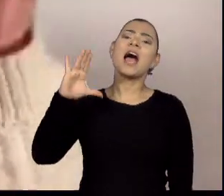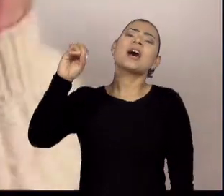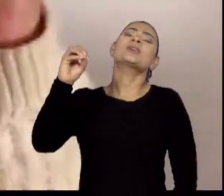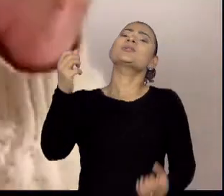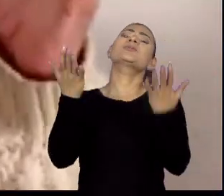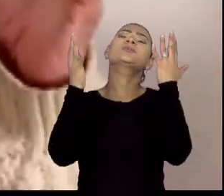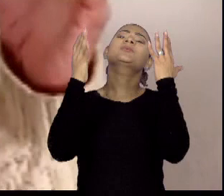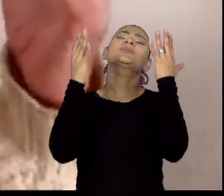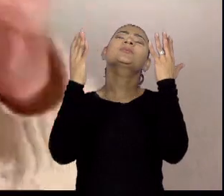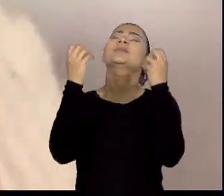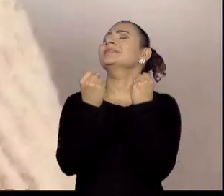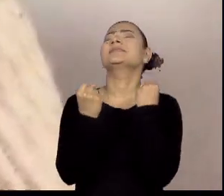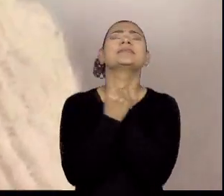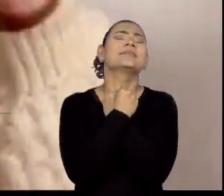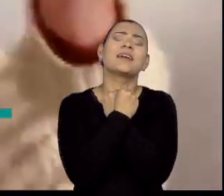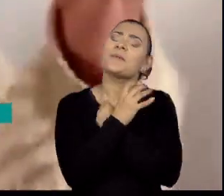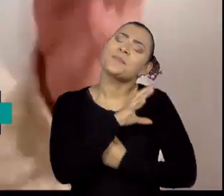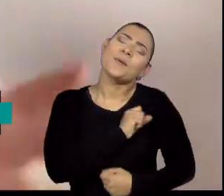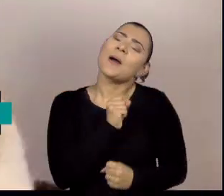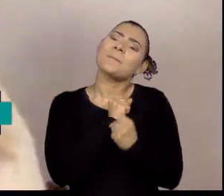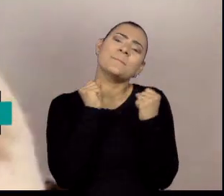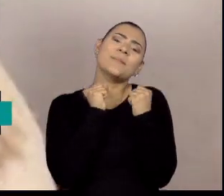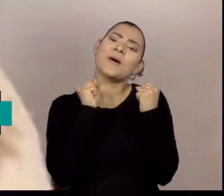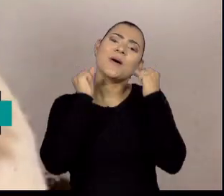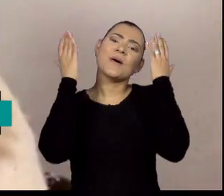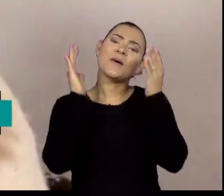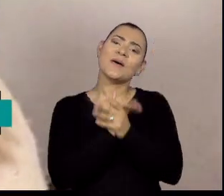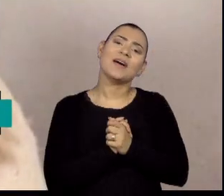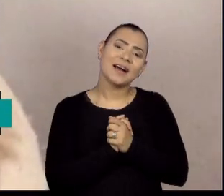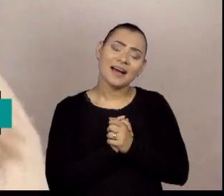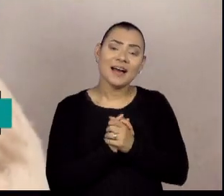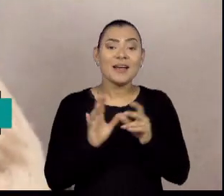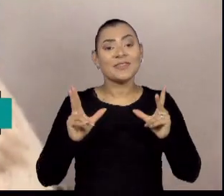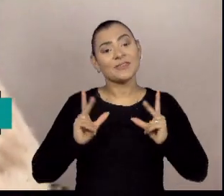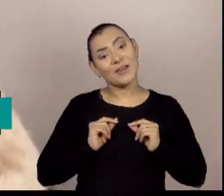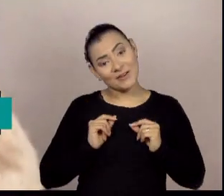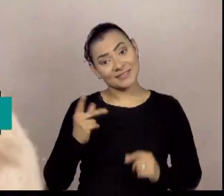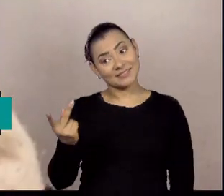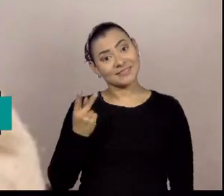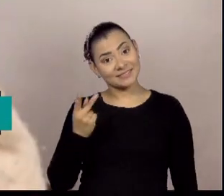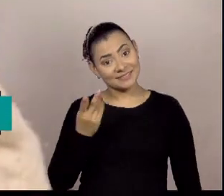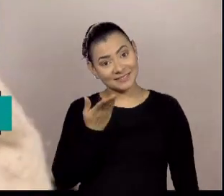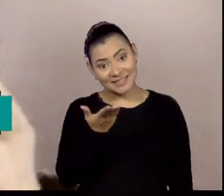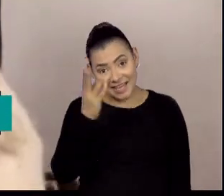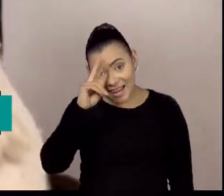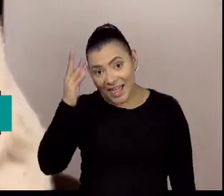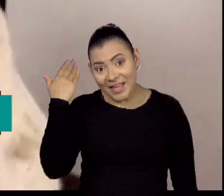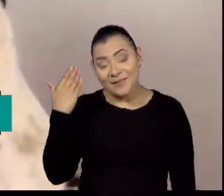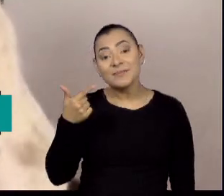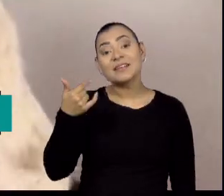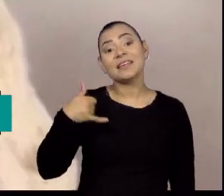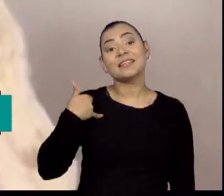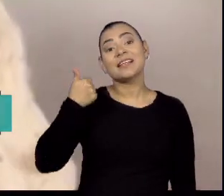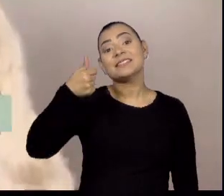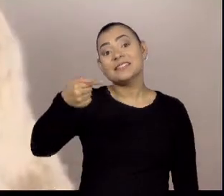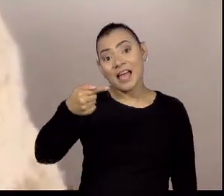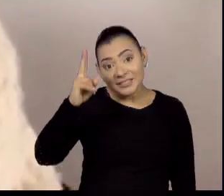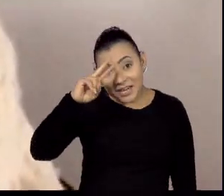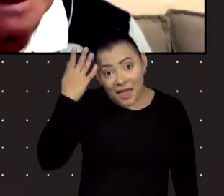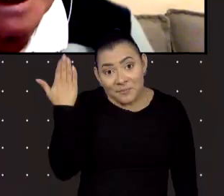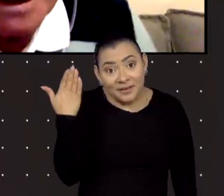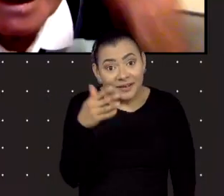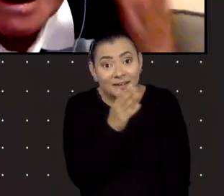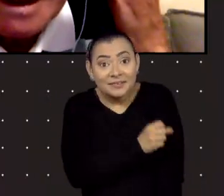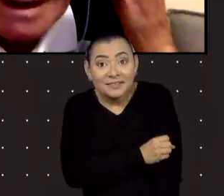Inácio de Loyola, meu amor. Nossa, a gente conheceu quando eu tinha 7 anos, no